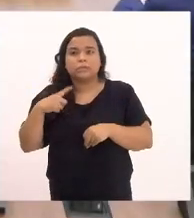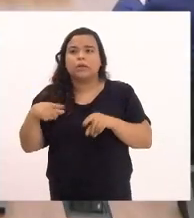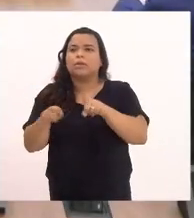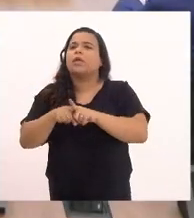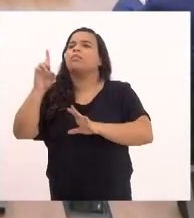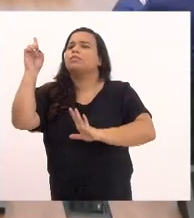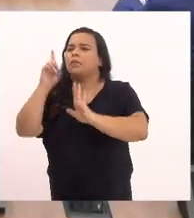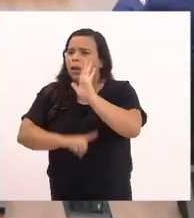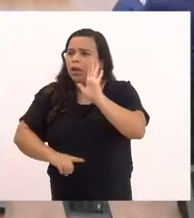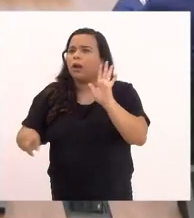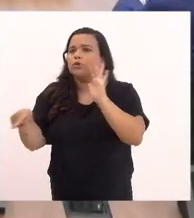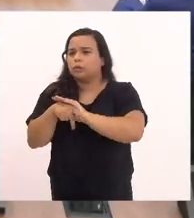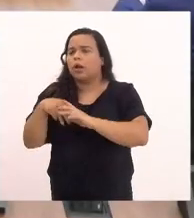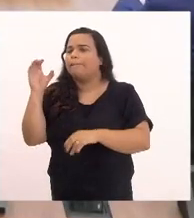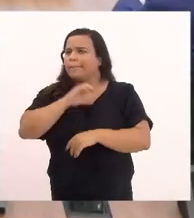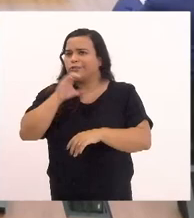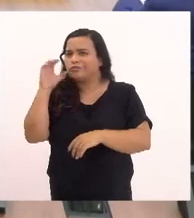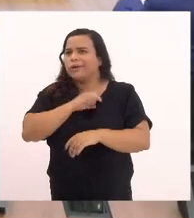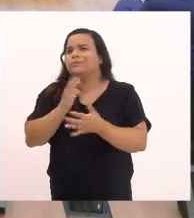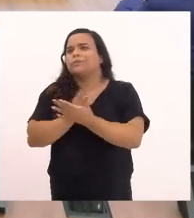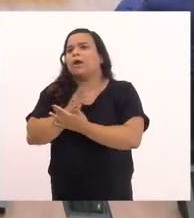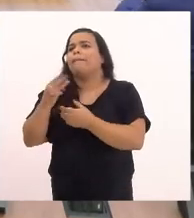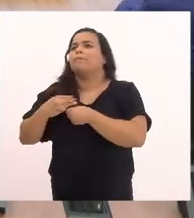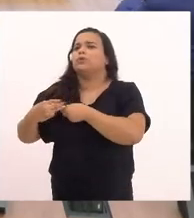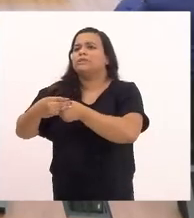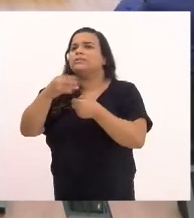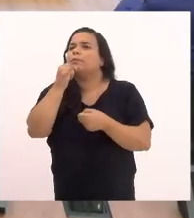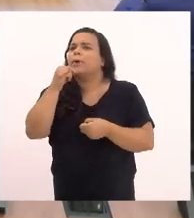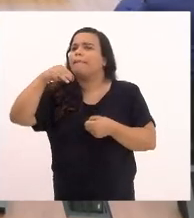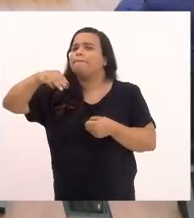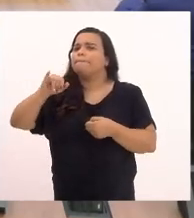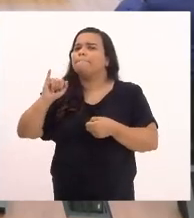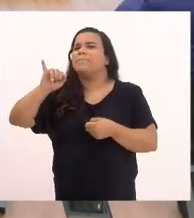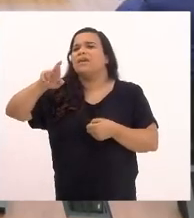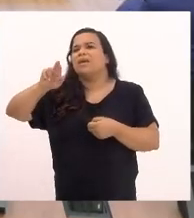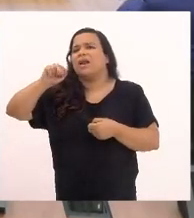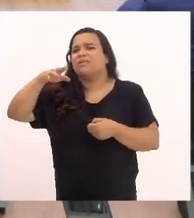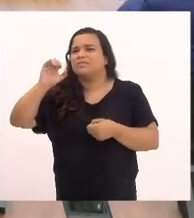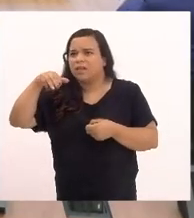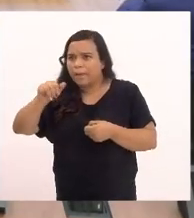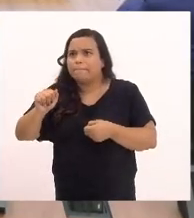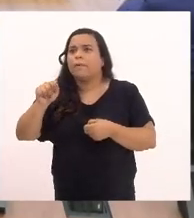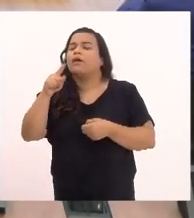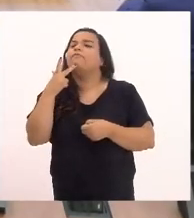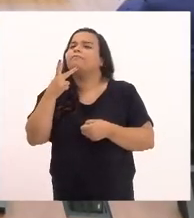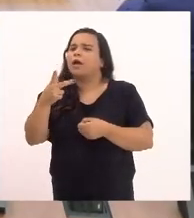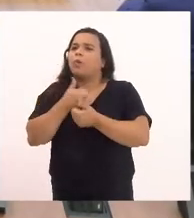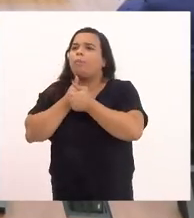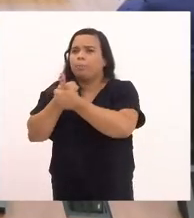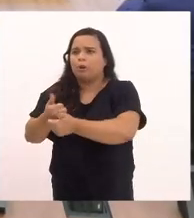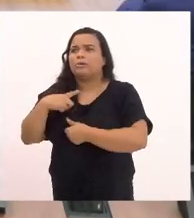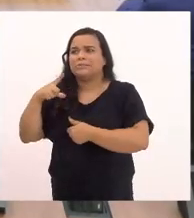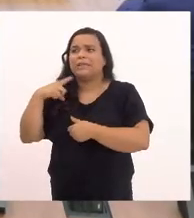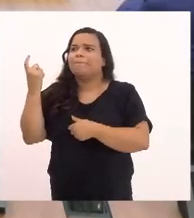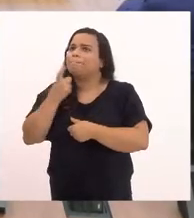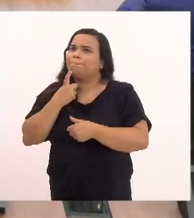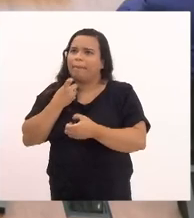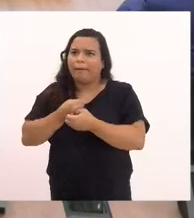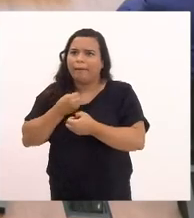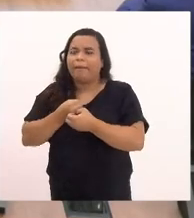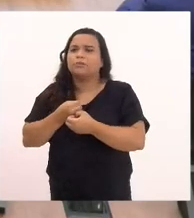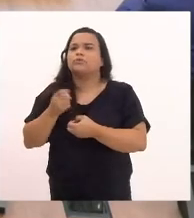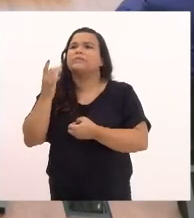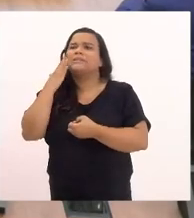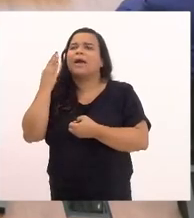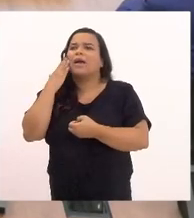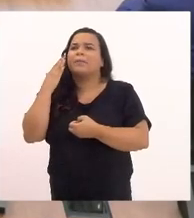de emergência, tem municípios como, por exemplo, Miracema, que Vossa Excelência acompanhou e acompanha de perto, que só